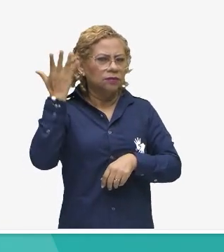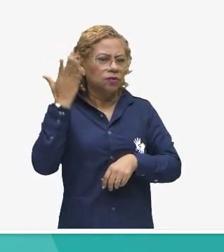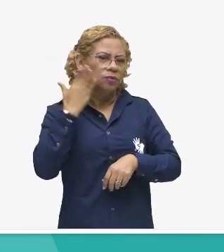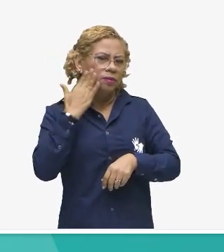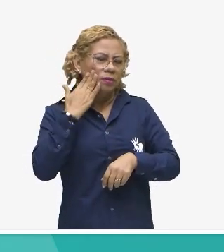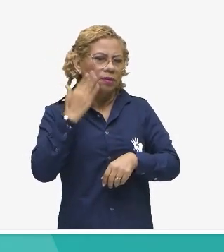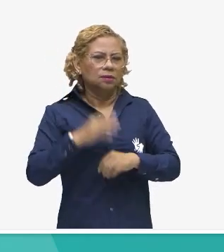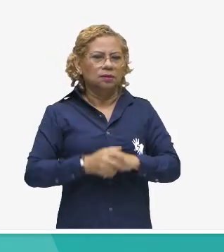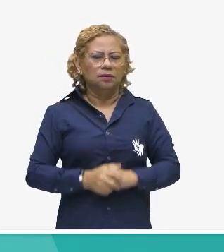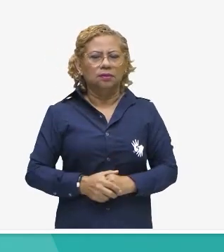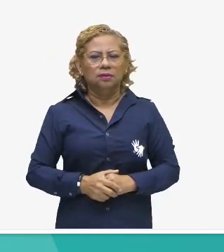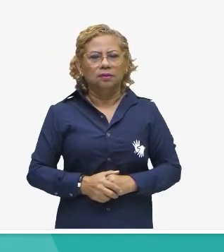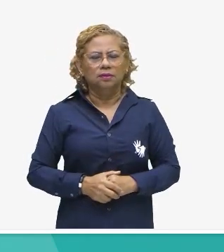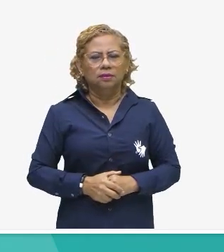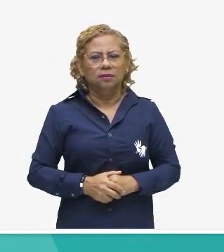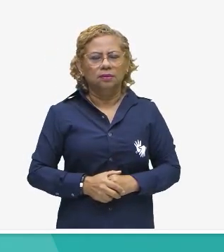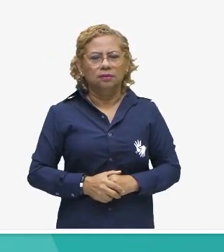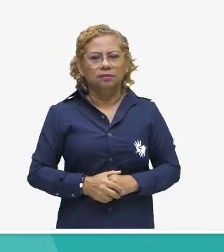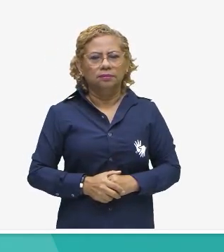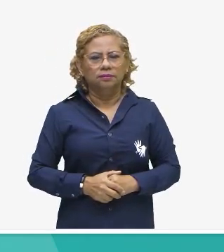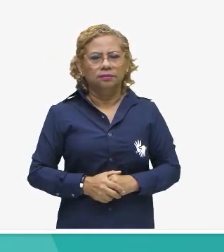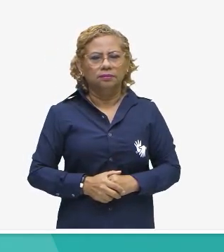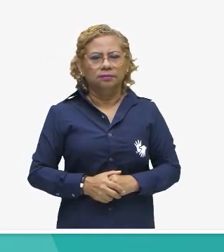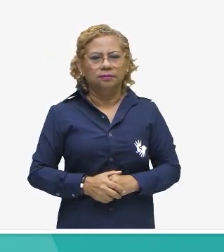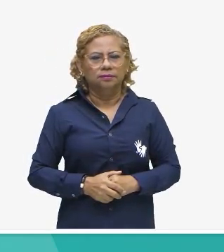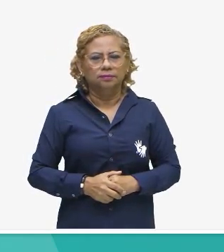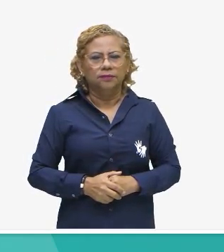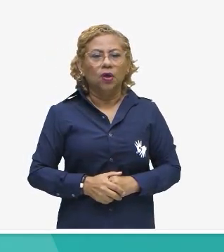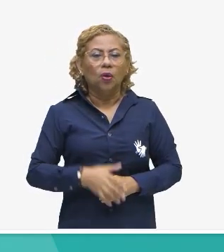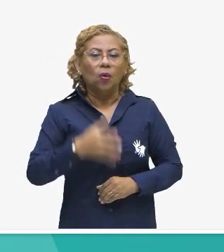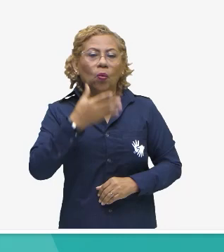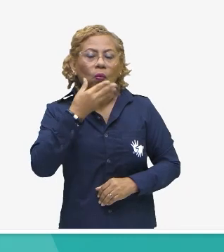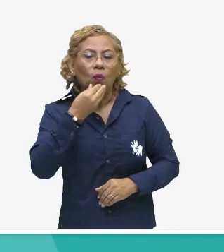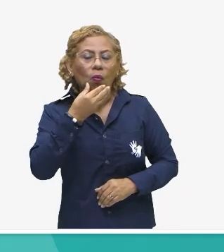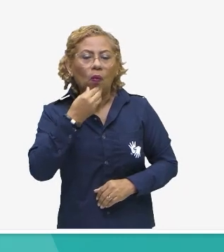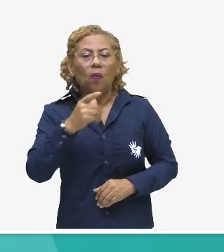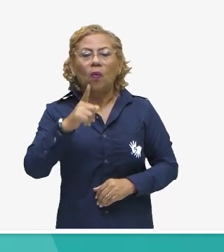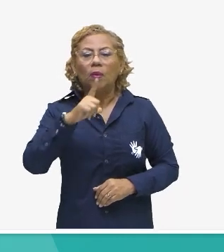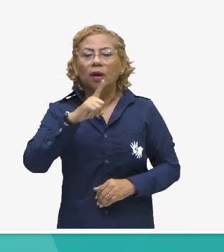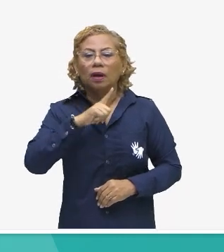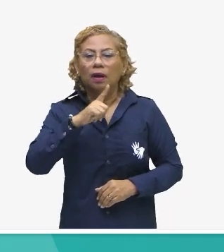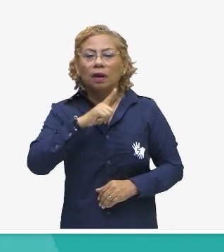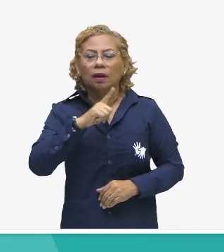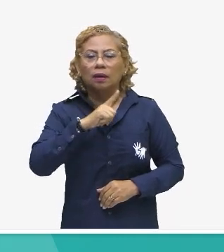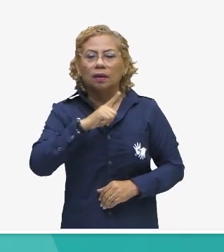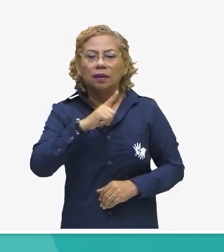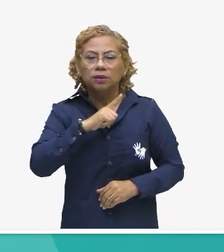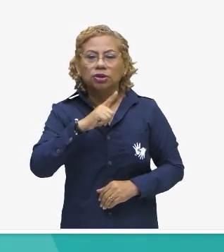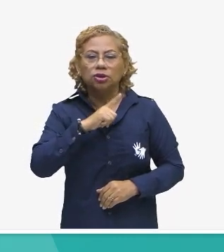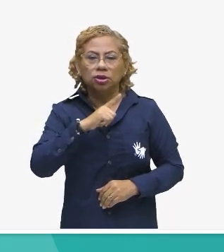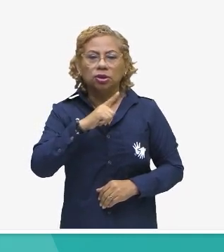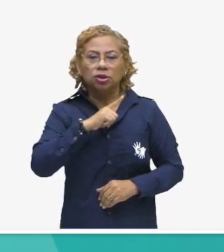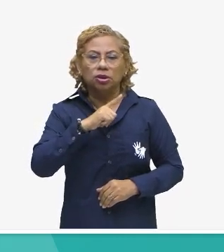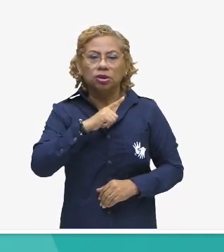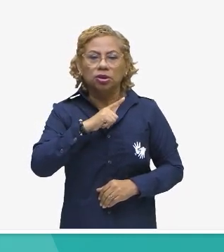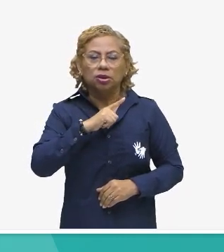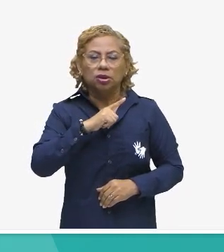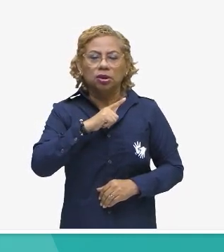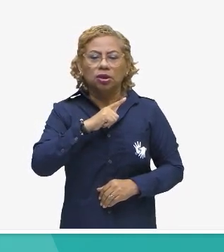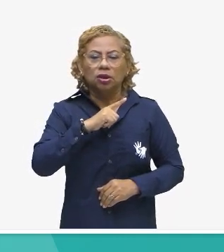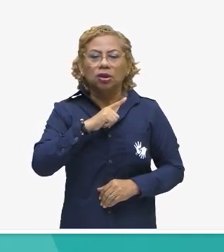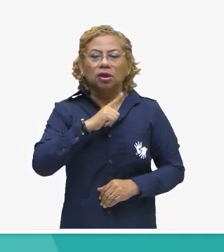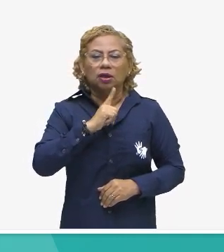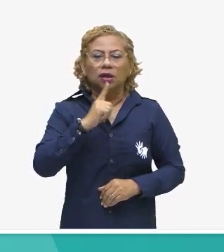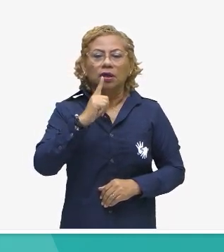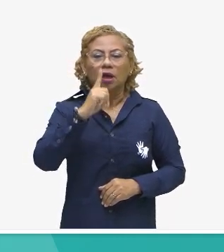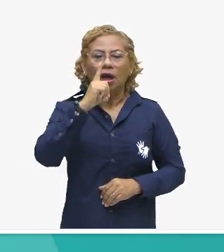lá para o nosso texto. Um homem possuía uma gança que toda manhã punha um ovo